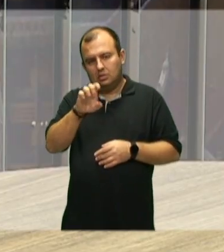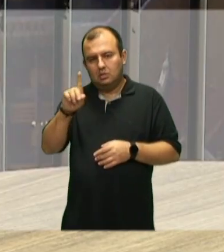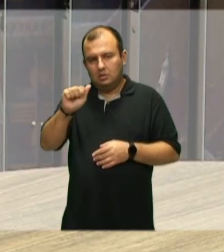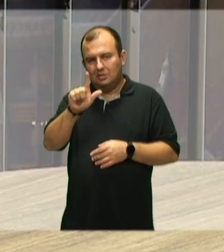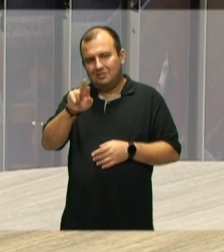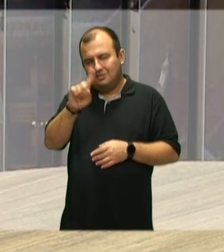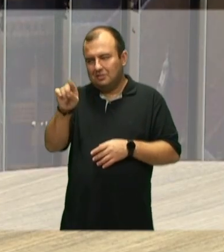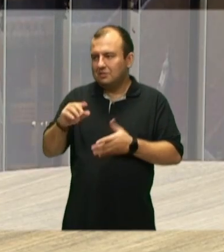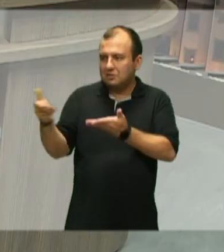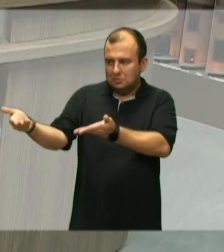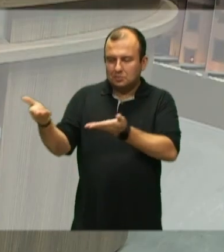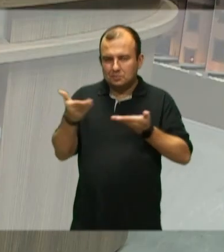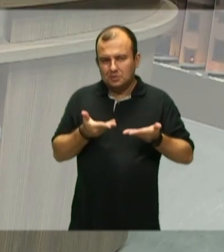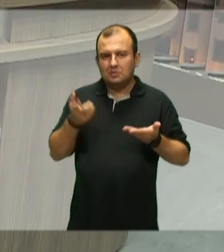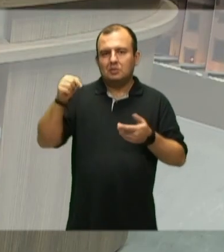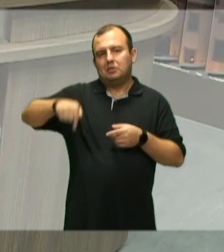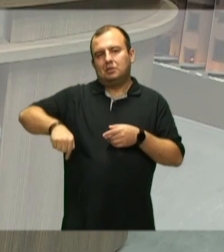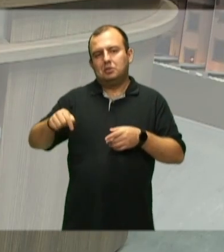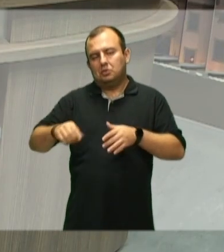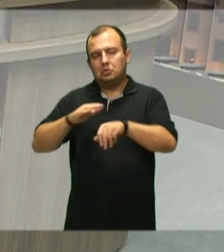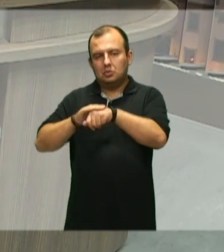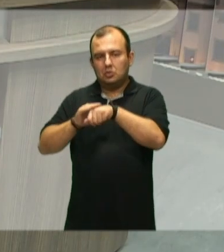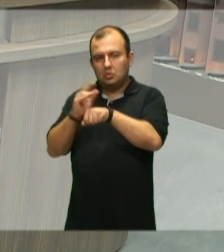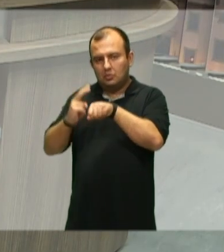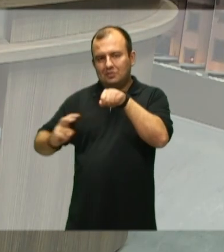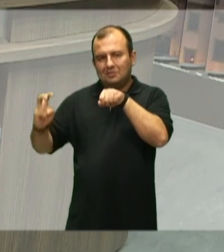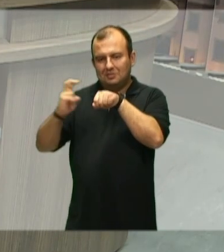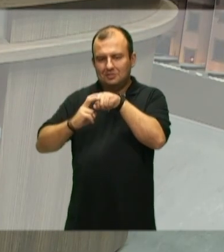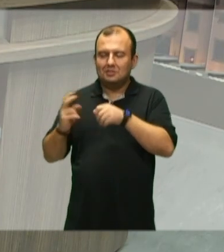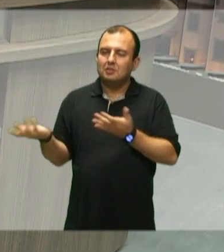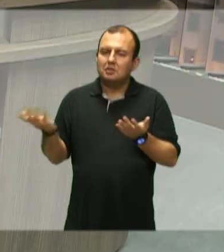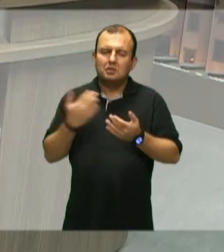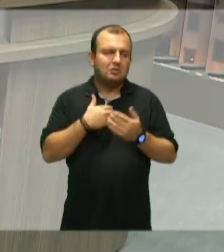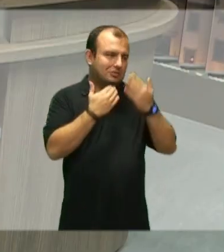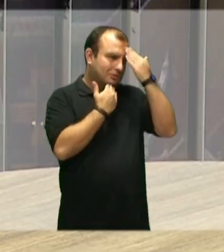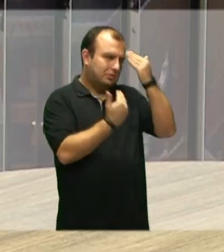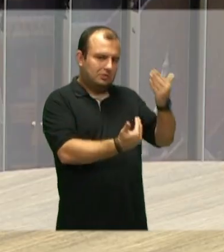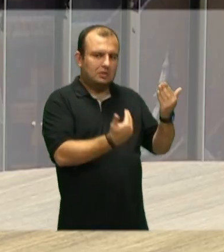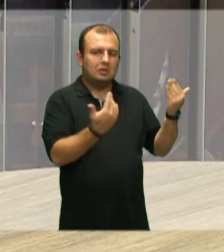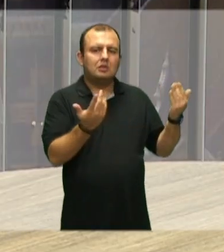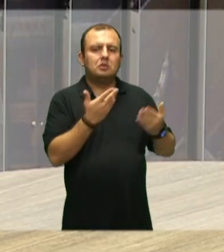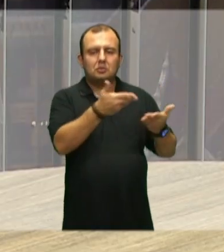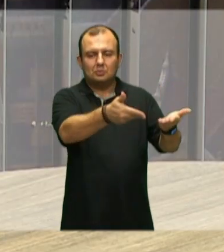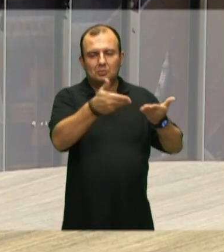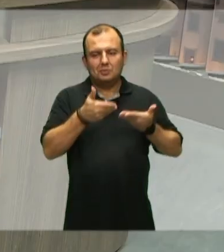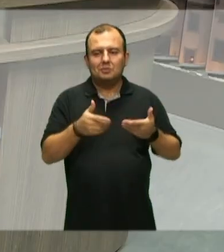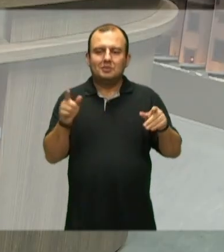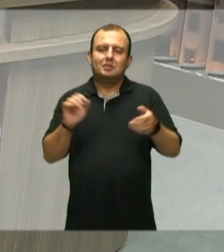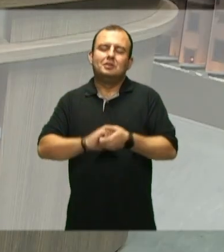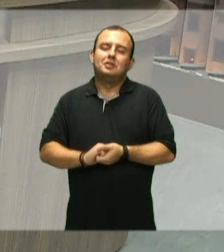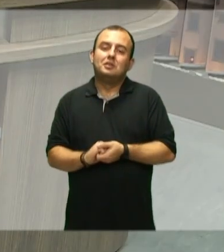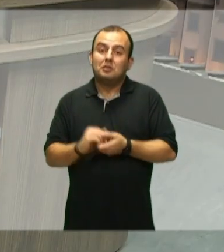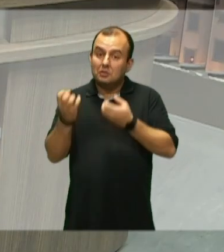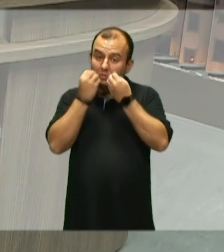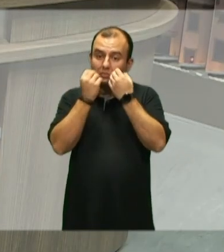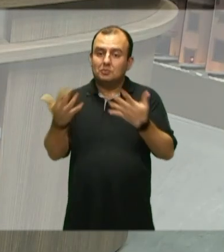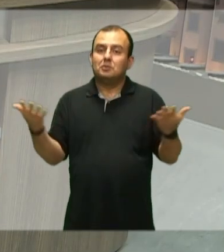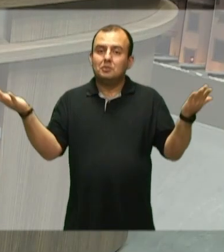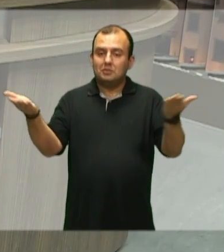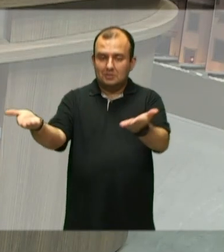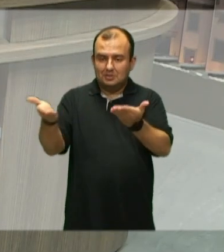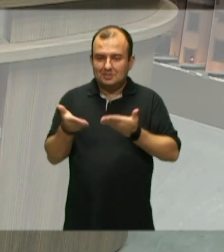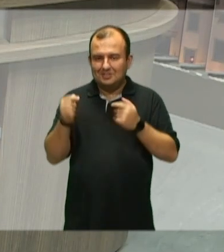Denise, muito bem-vinda aqui à nossa Conversa Cultural. Muito obrigada, eu agradeço muitíssimo o convite. Coisa boa te